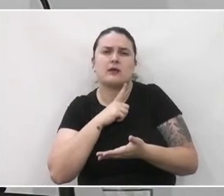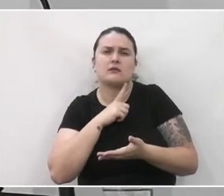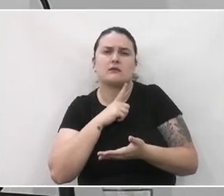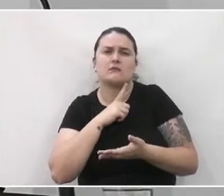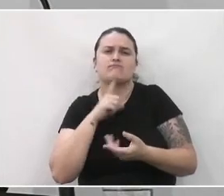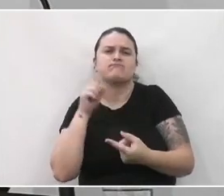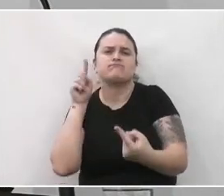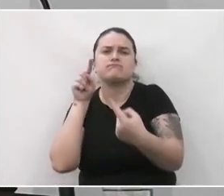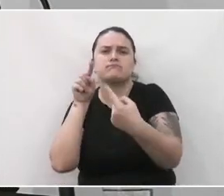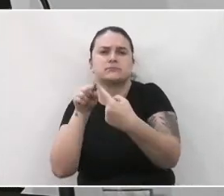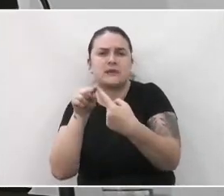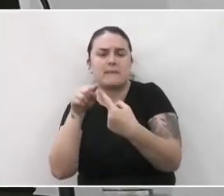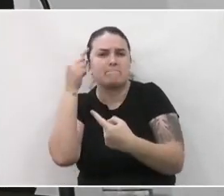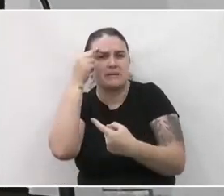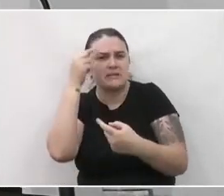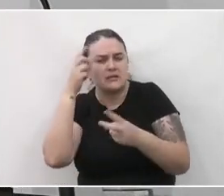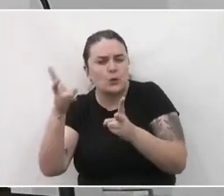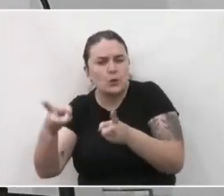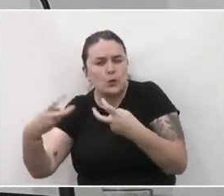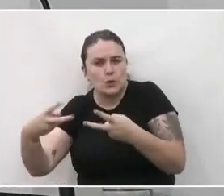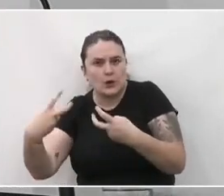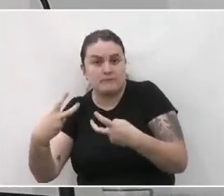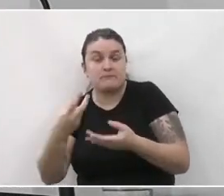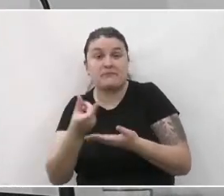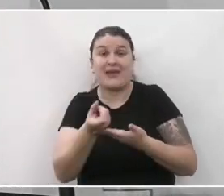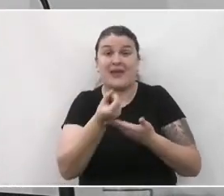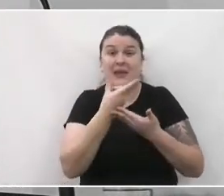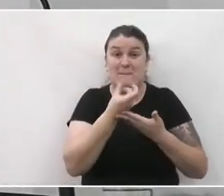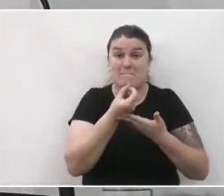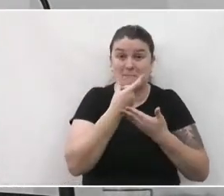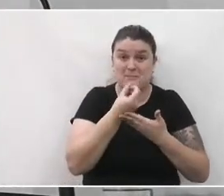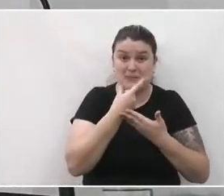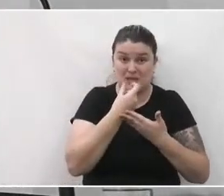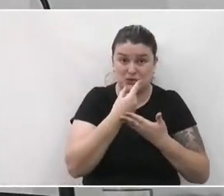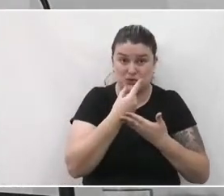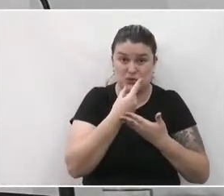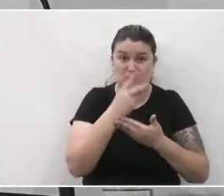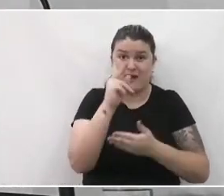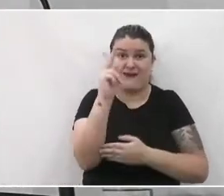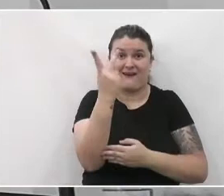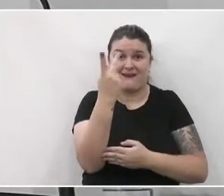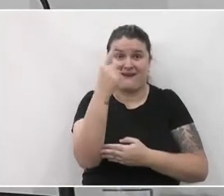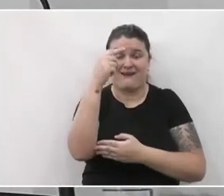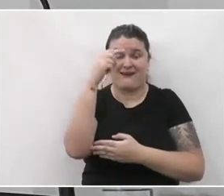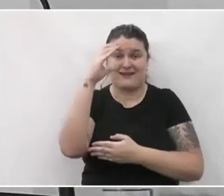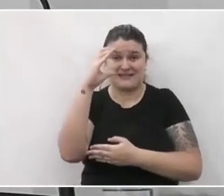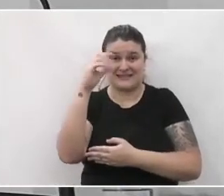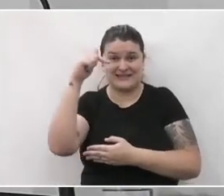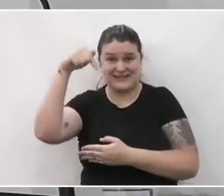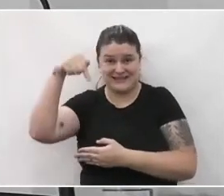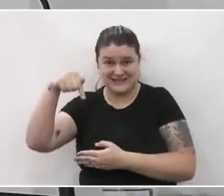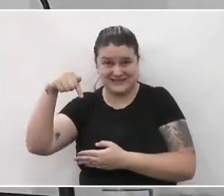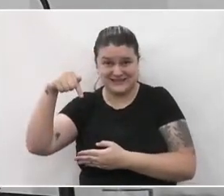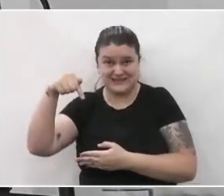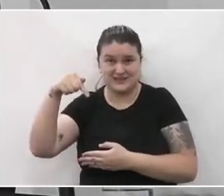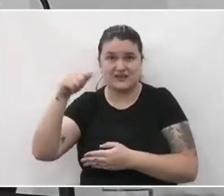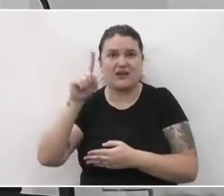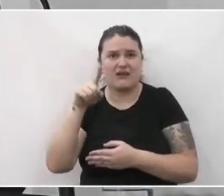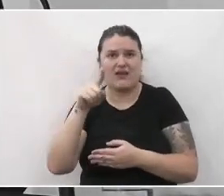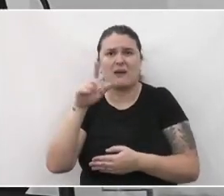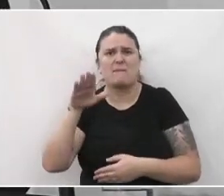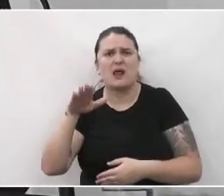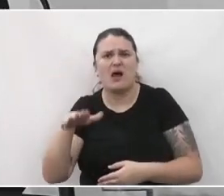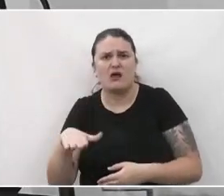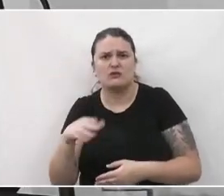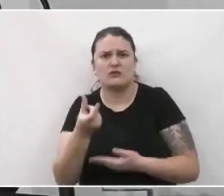sequer, que é lucro. Então, numa medicação que é extremamente barata, não vamos ter